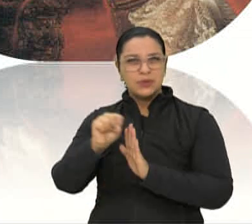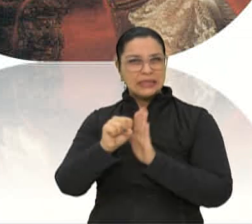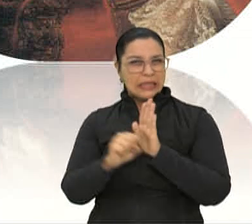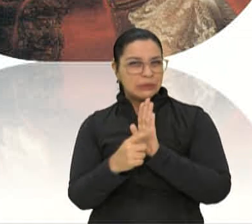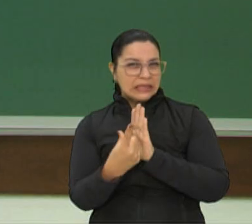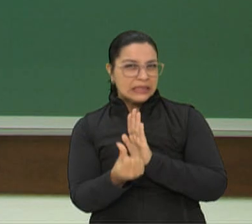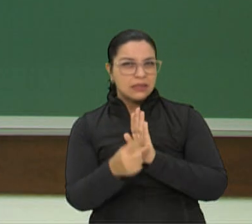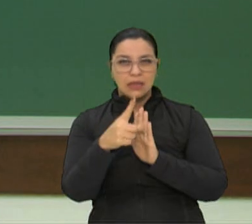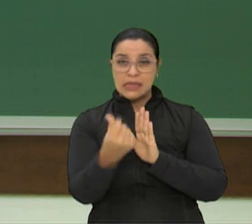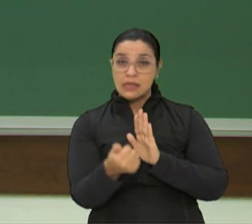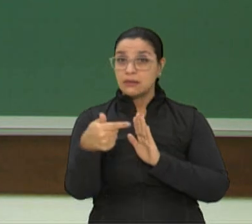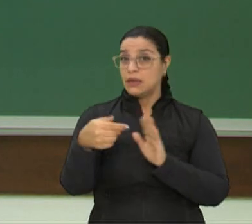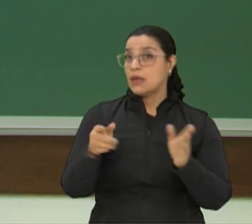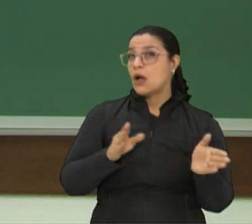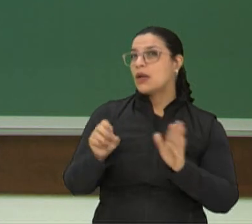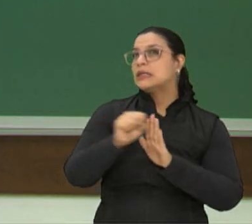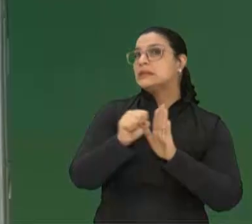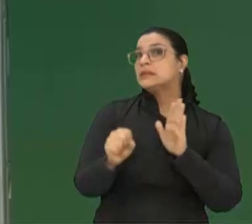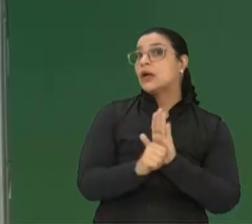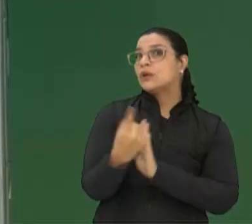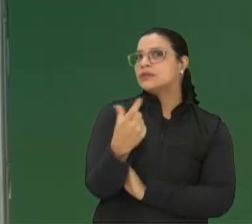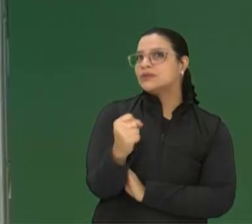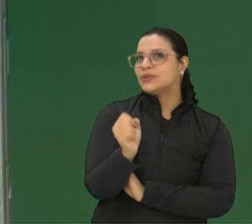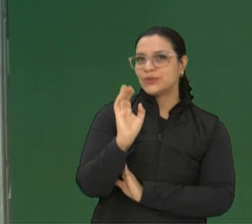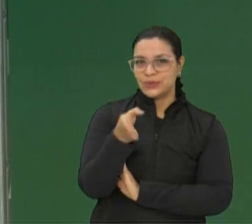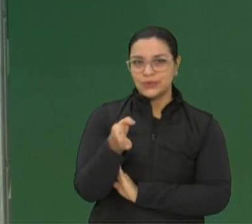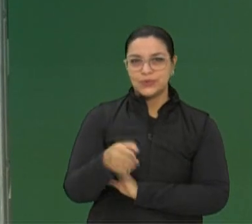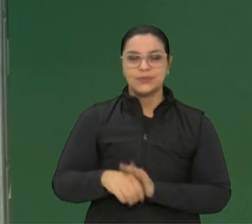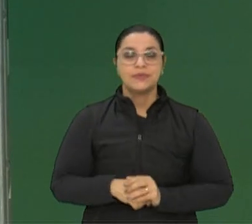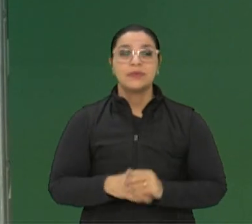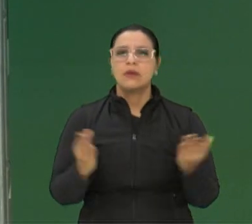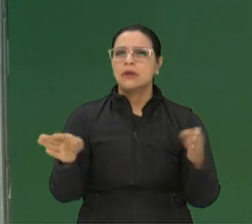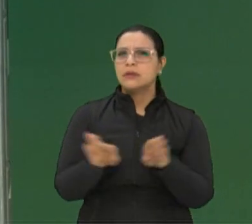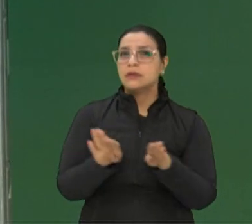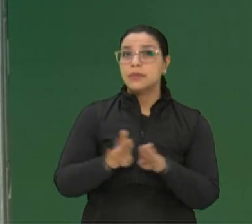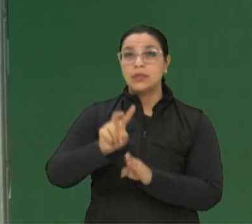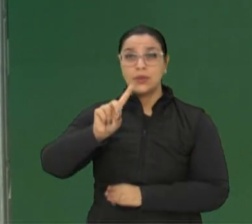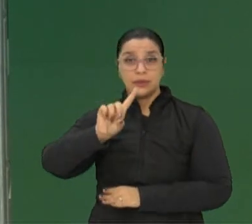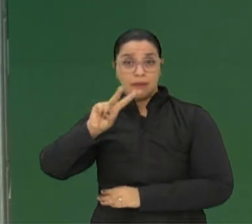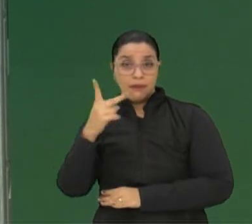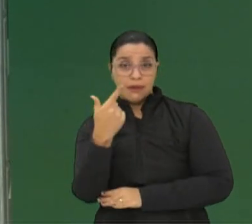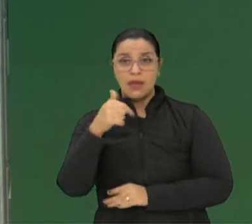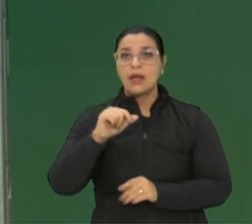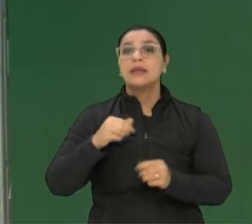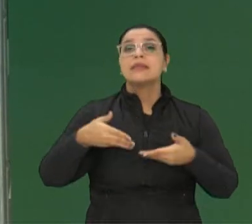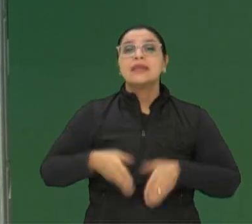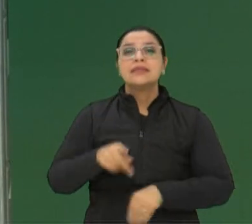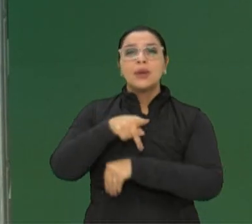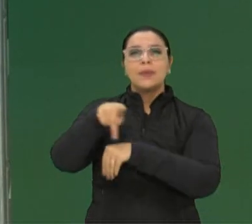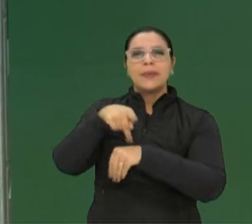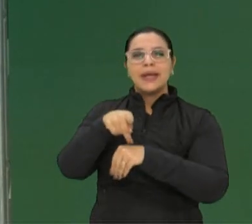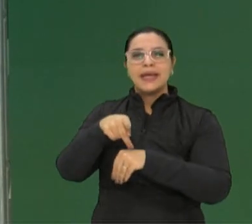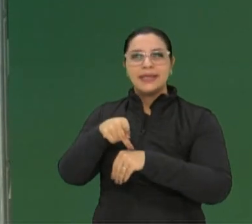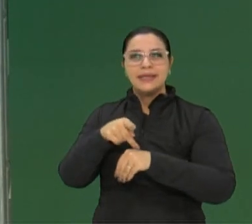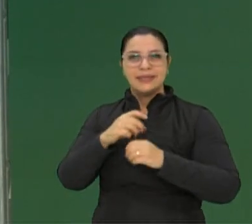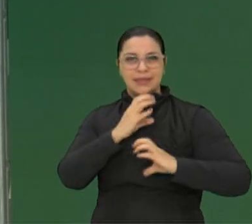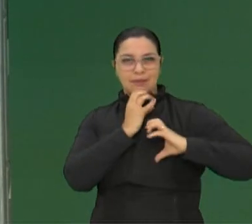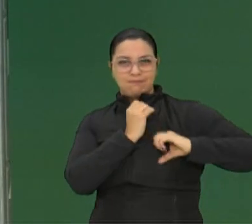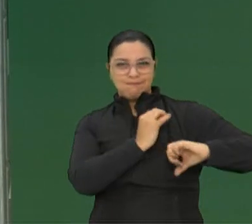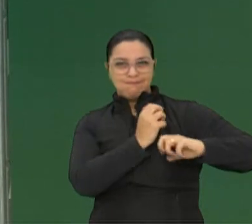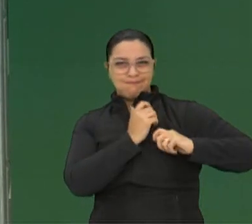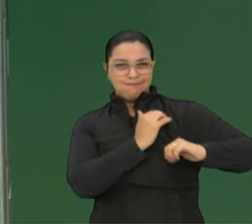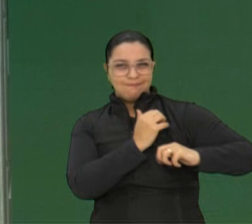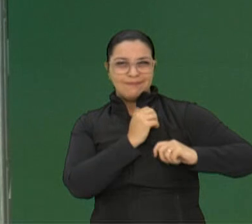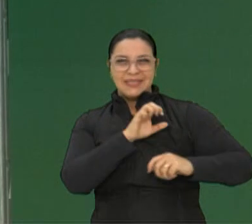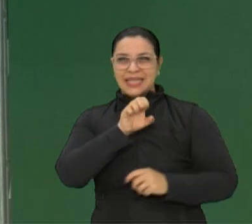e XVII, o Hume já está aqui no século XVIII, tá? Então, o Hume, filósofo escocês, nascido lá na capital, né, em Edimburgo, na